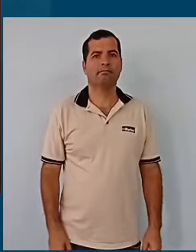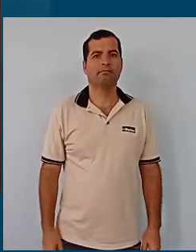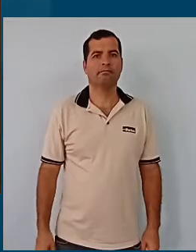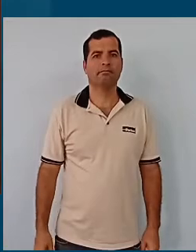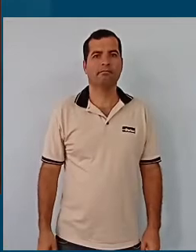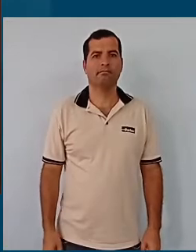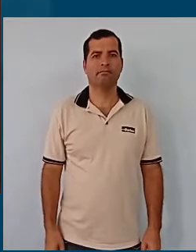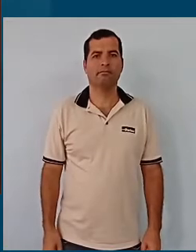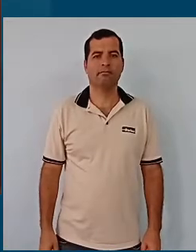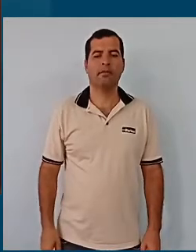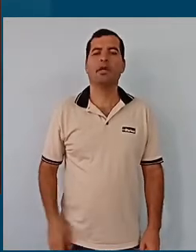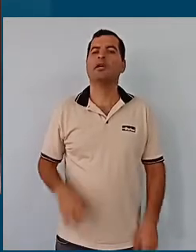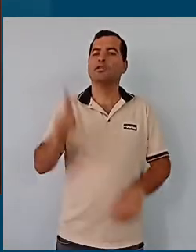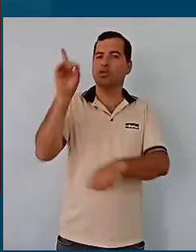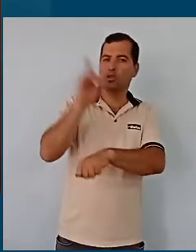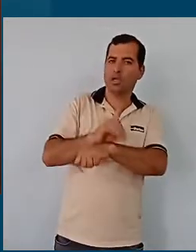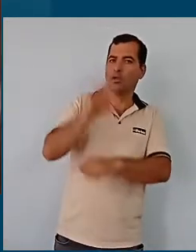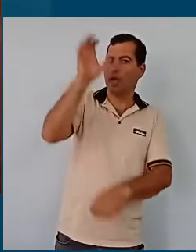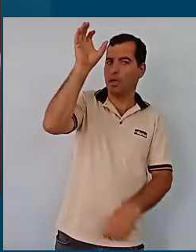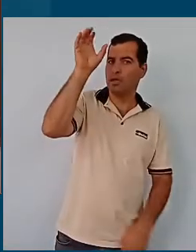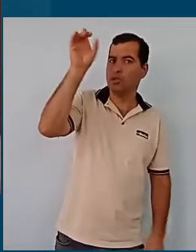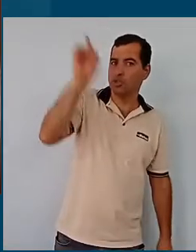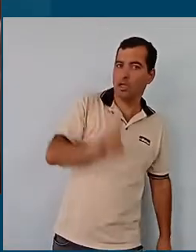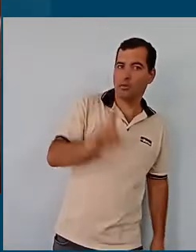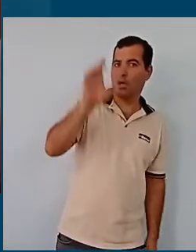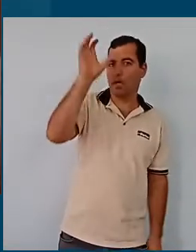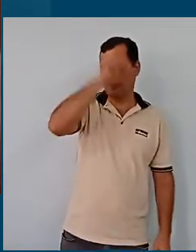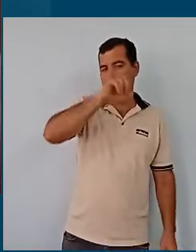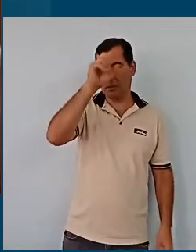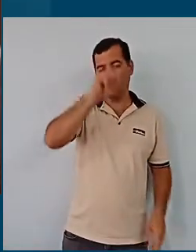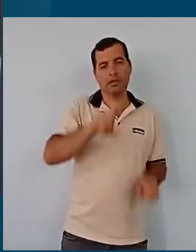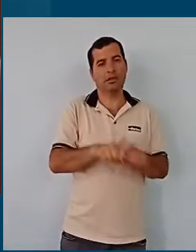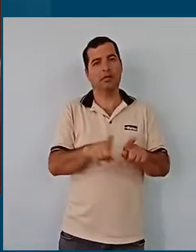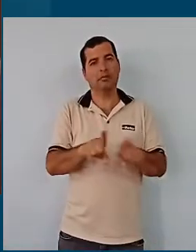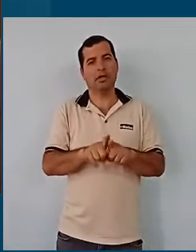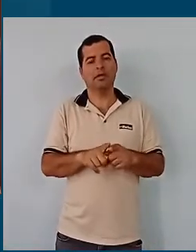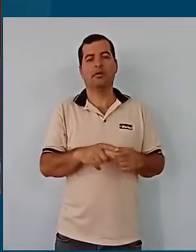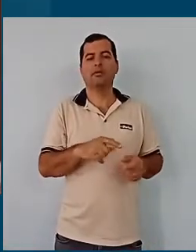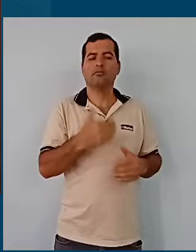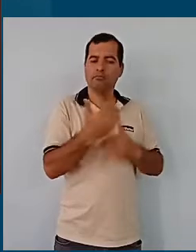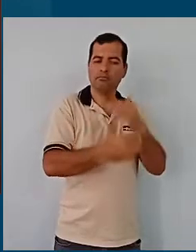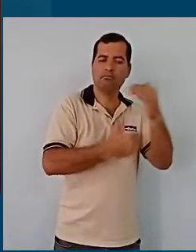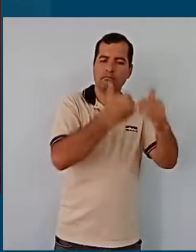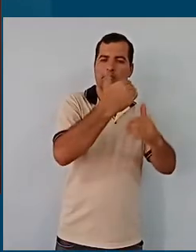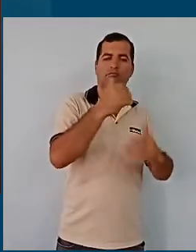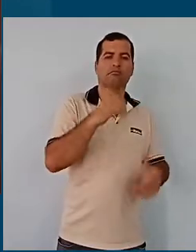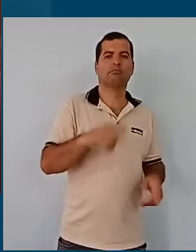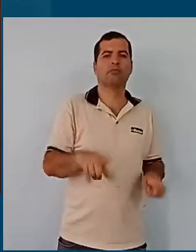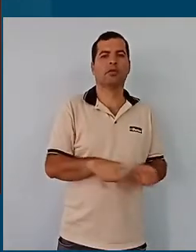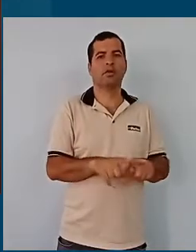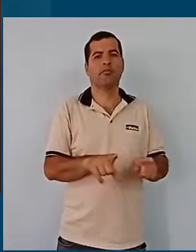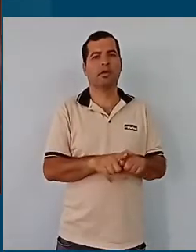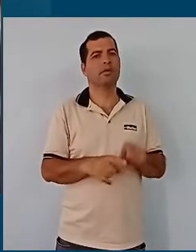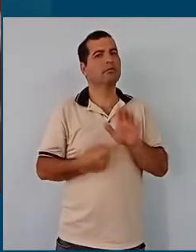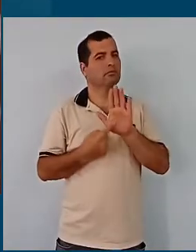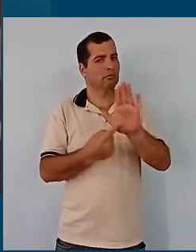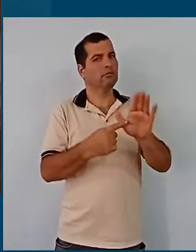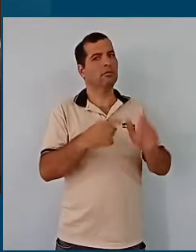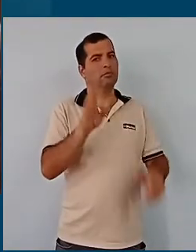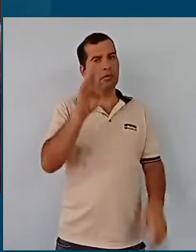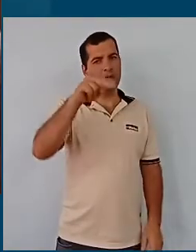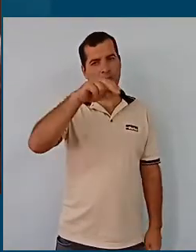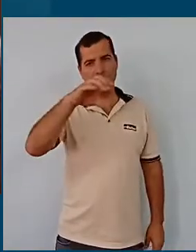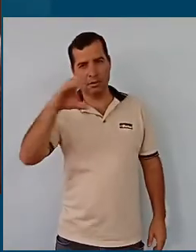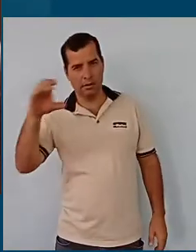mais um direito de aprendizagem, condição para o desenvolvimento humano, eu diria, que também está expresso na BNCC e